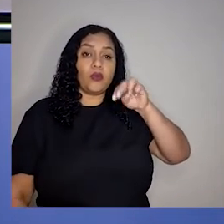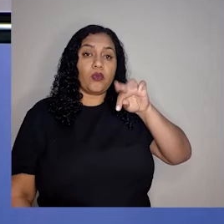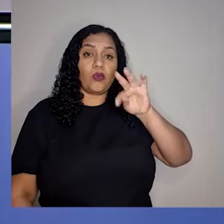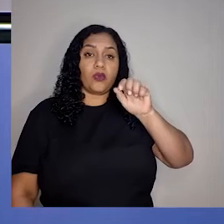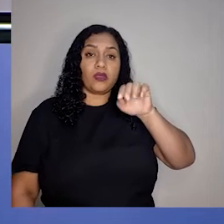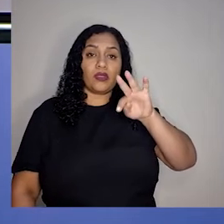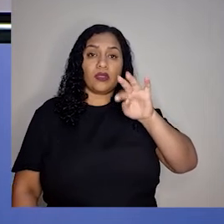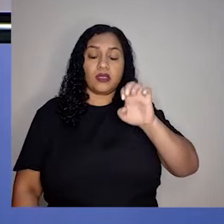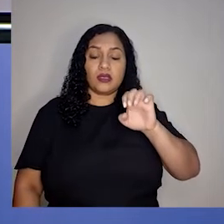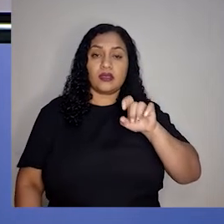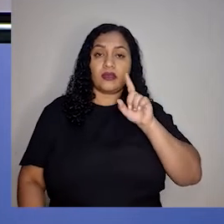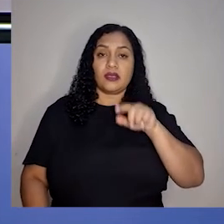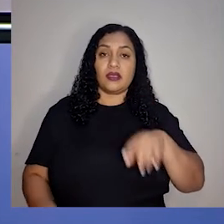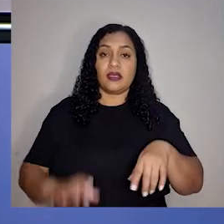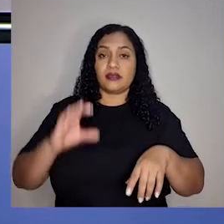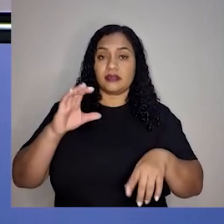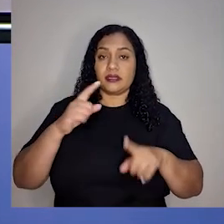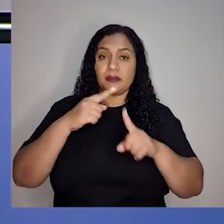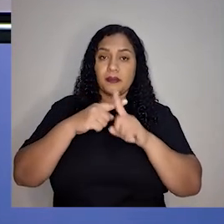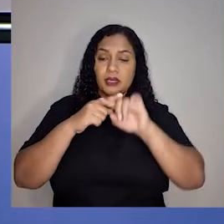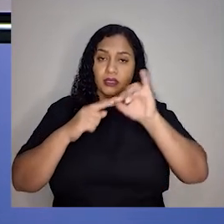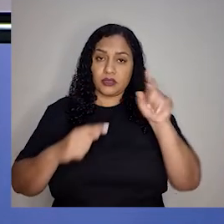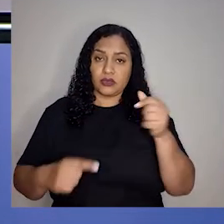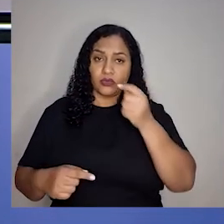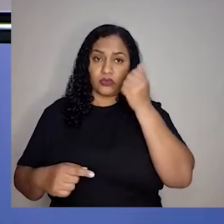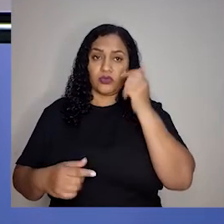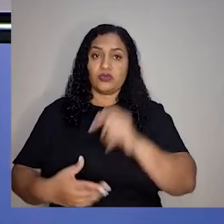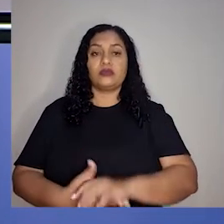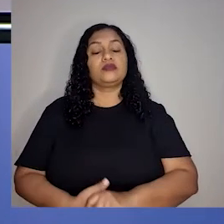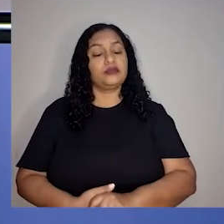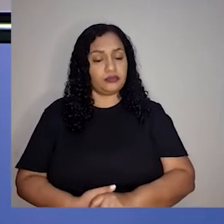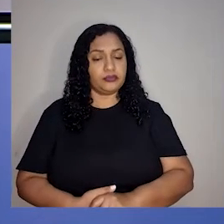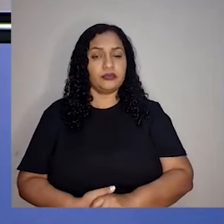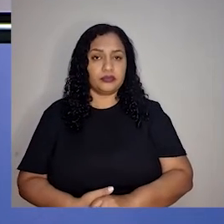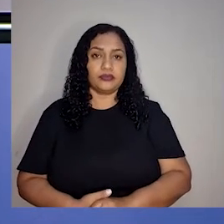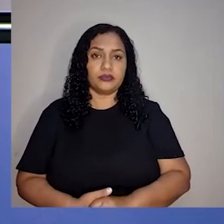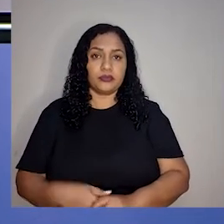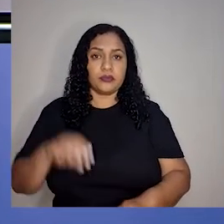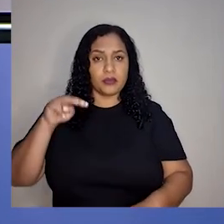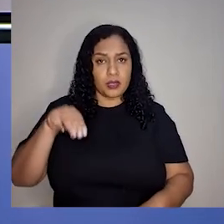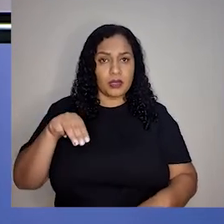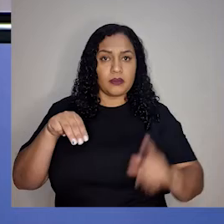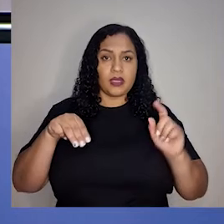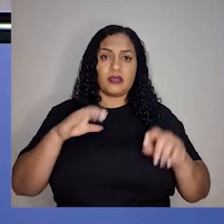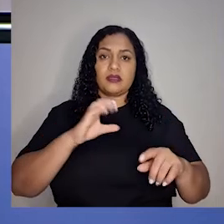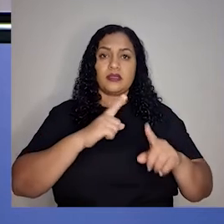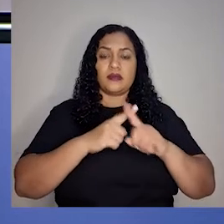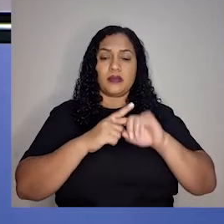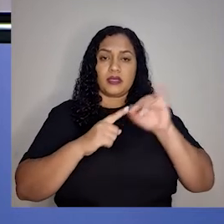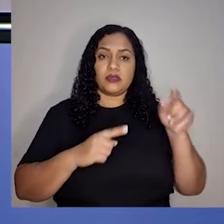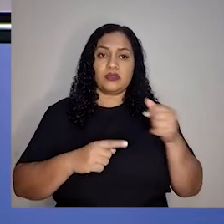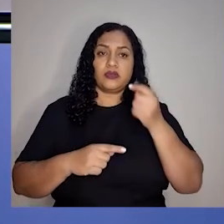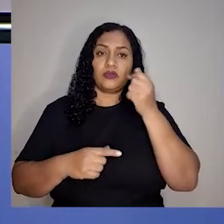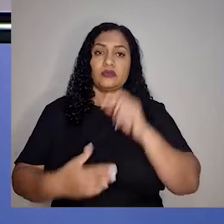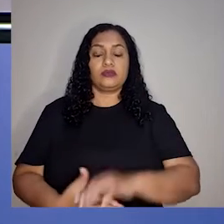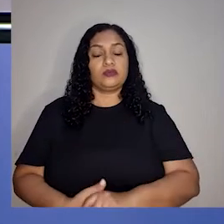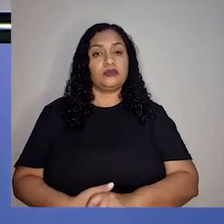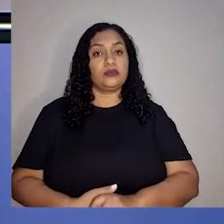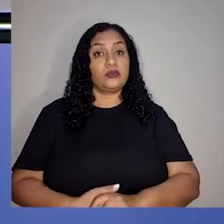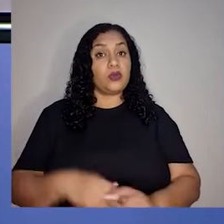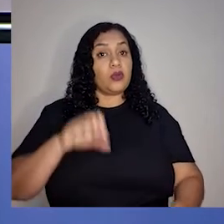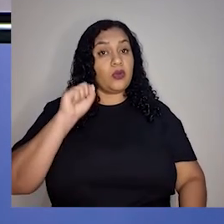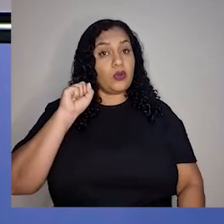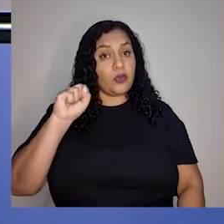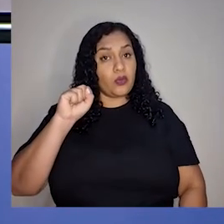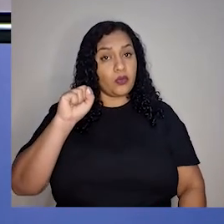já sabemos que é o capital mais os juros então Ó o montante é o capital mais o juros capital de